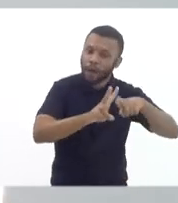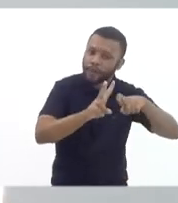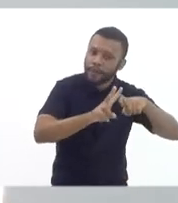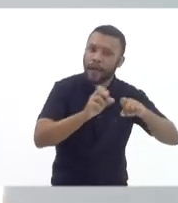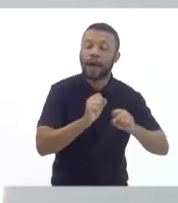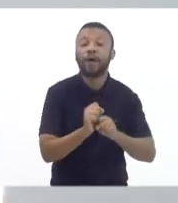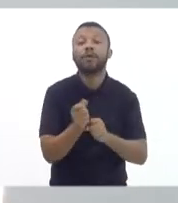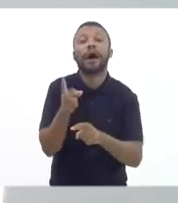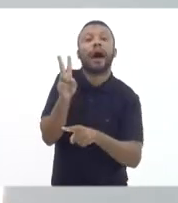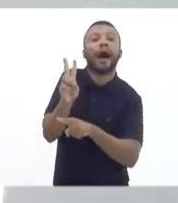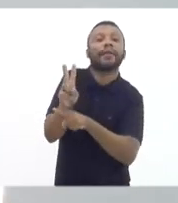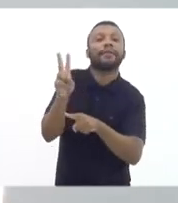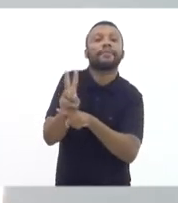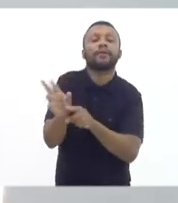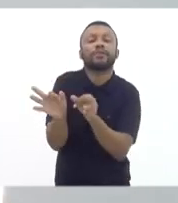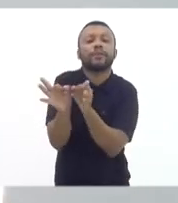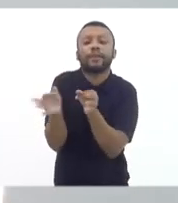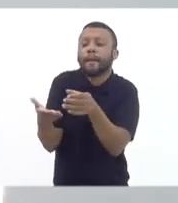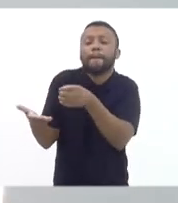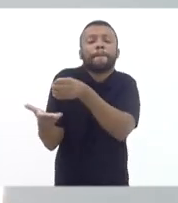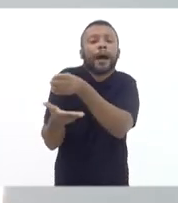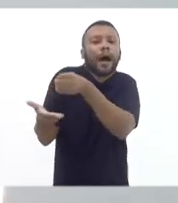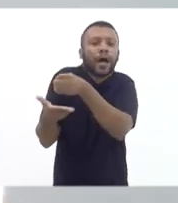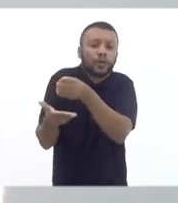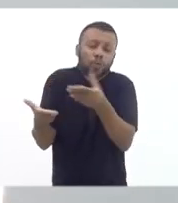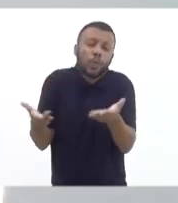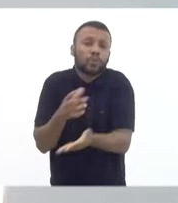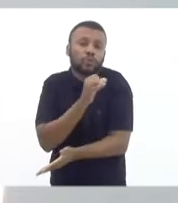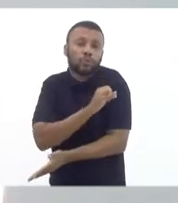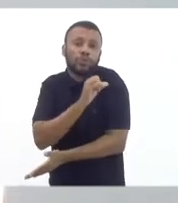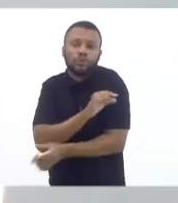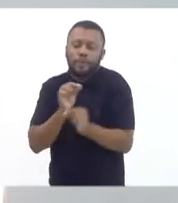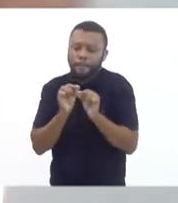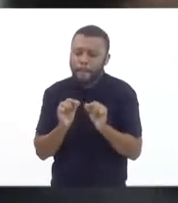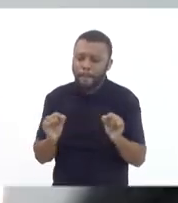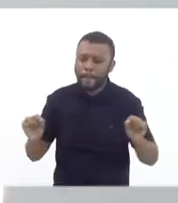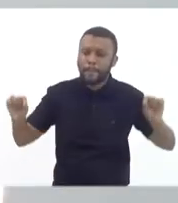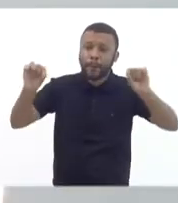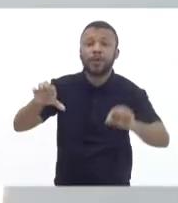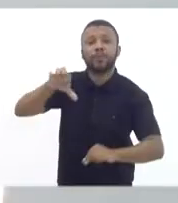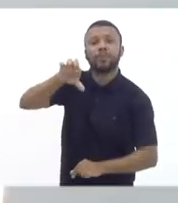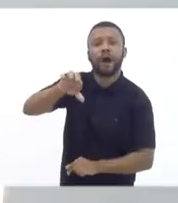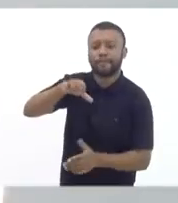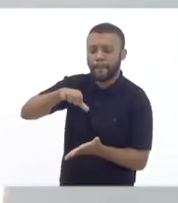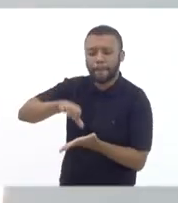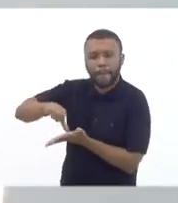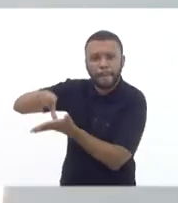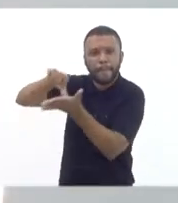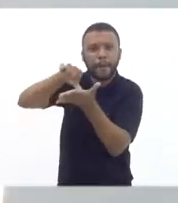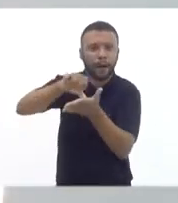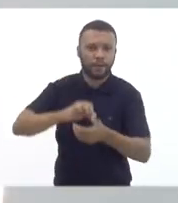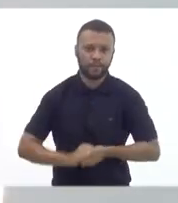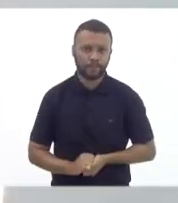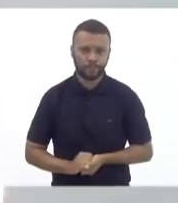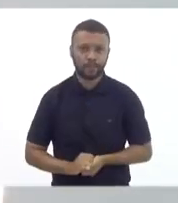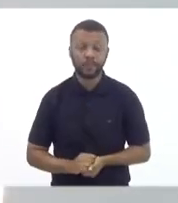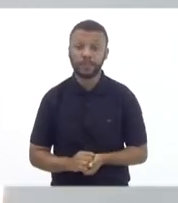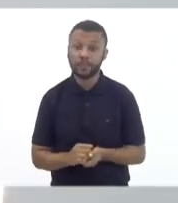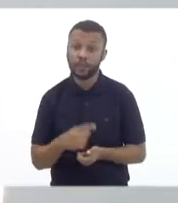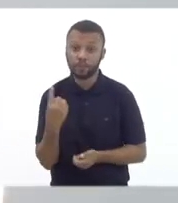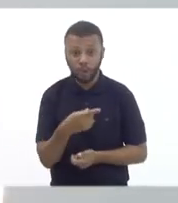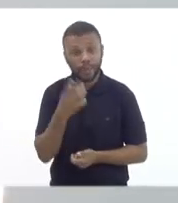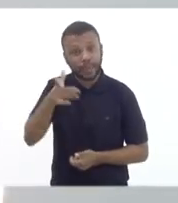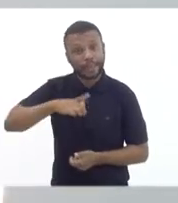atendimento básico, que hoje é feito no Rio de Janeiro em 9 postos. Eu quero dizer, a gente já faz